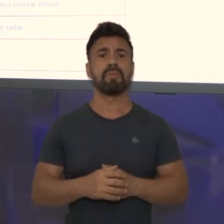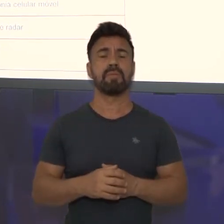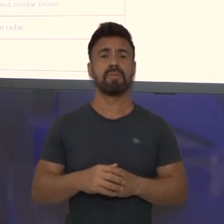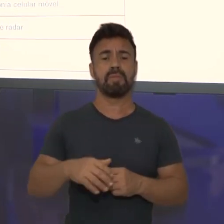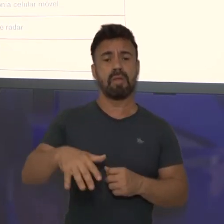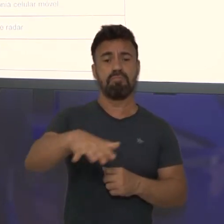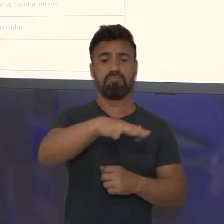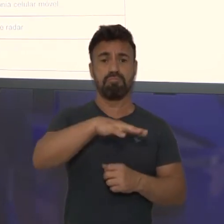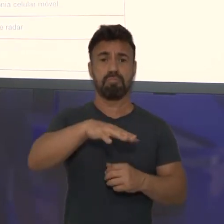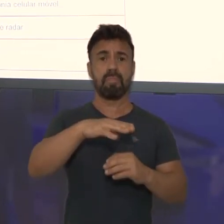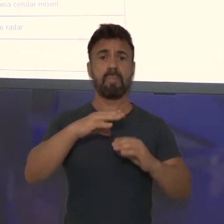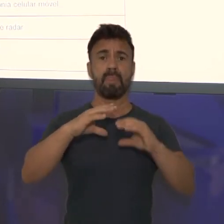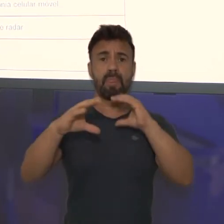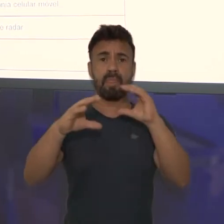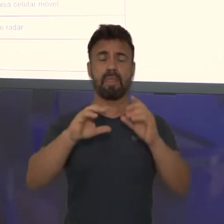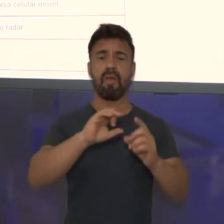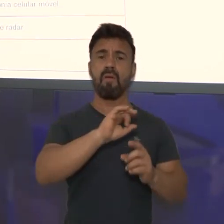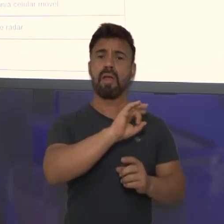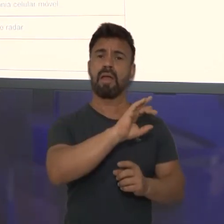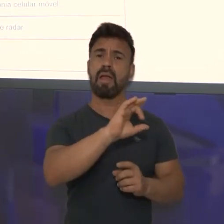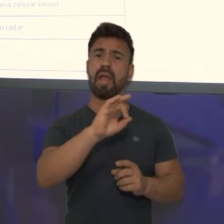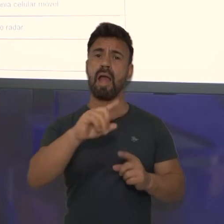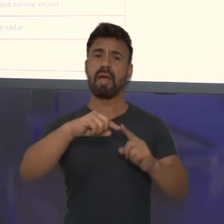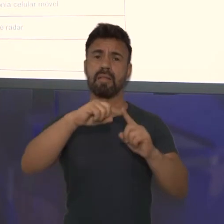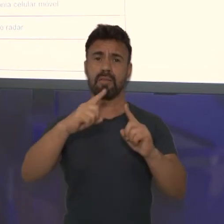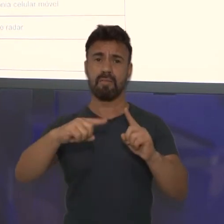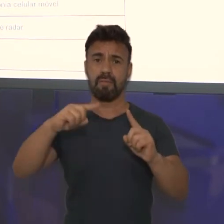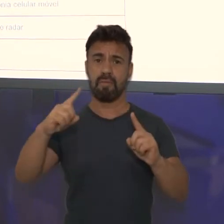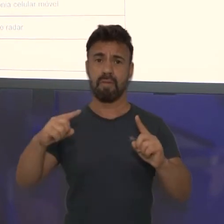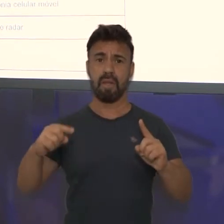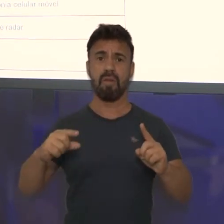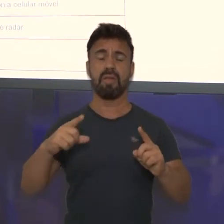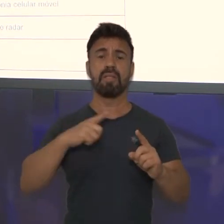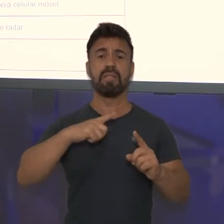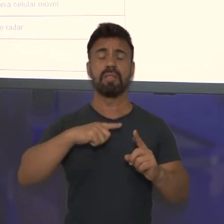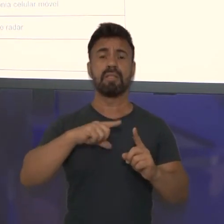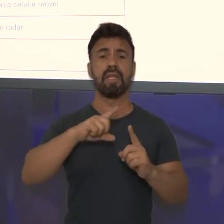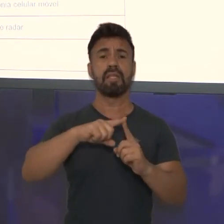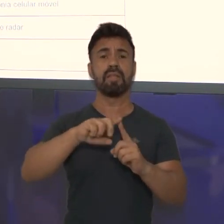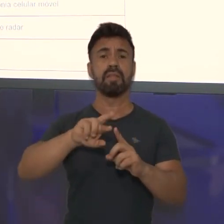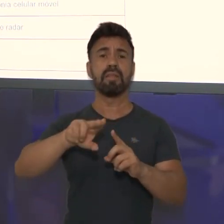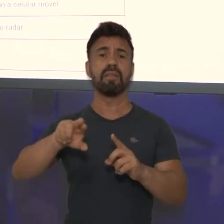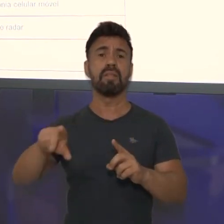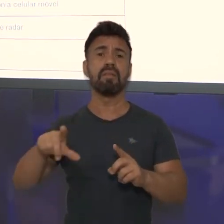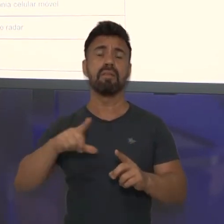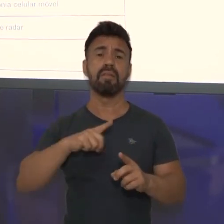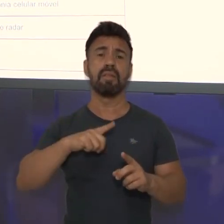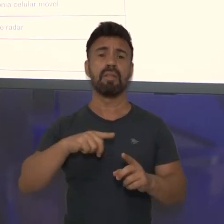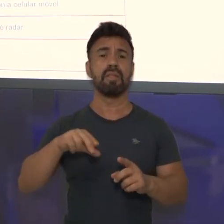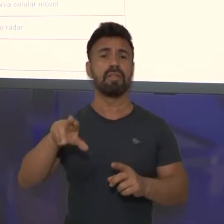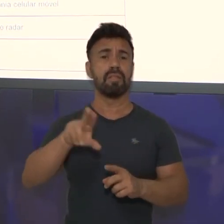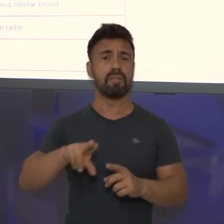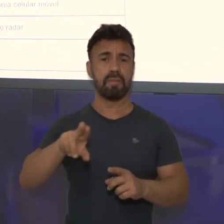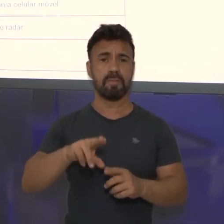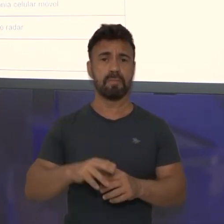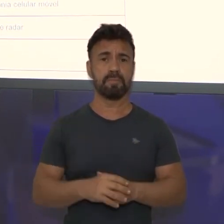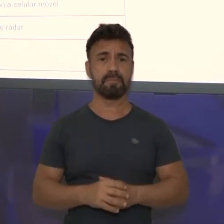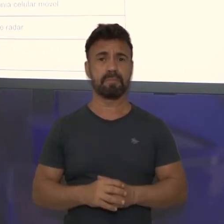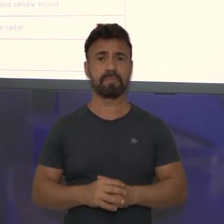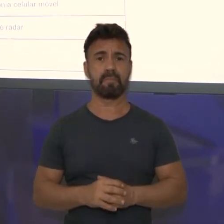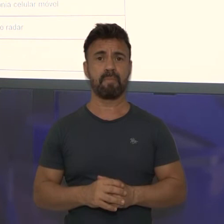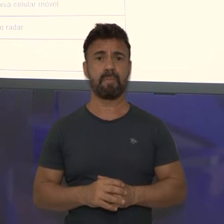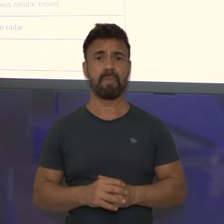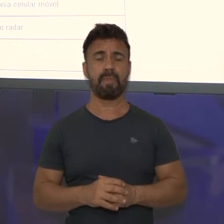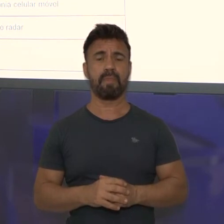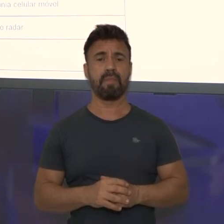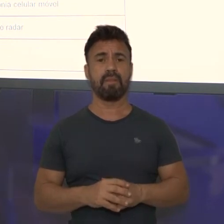ramo da comunicação, cada frequência determina um tipo de serviço, de uma utilidade diferente.